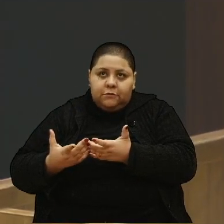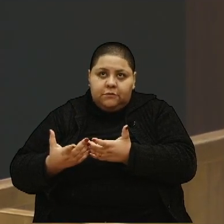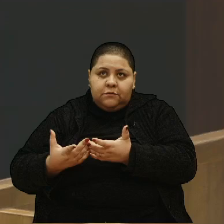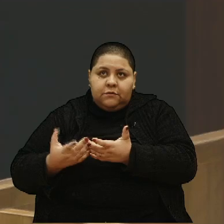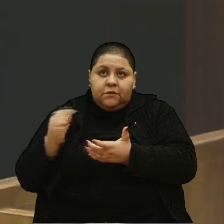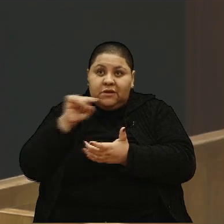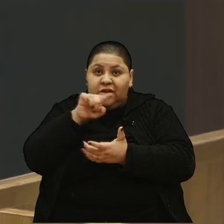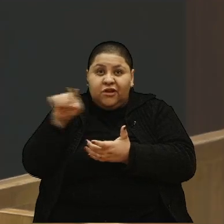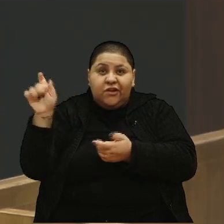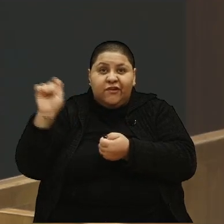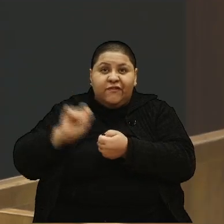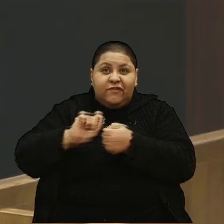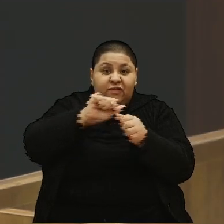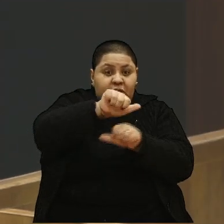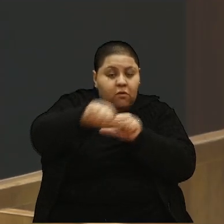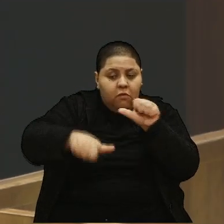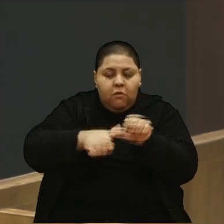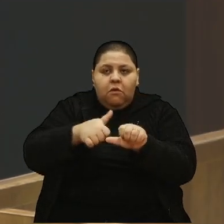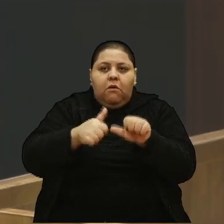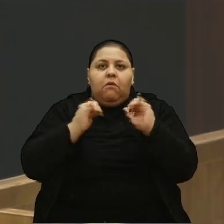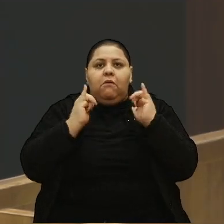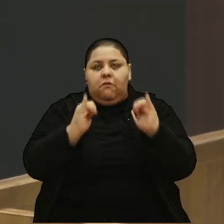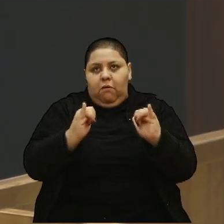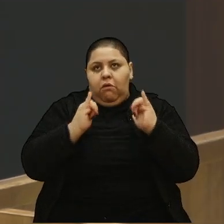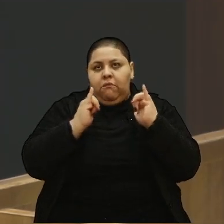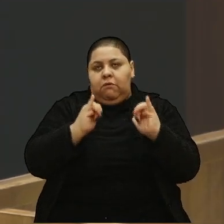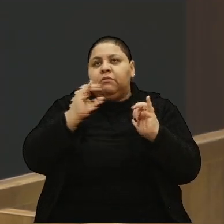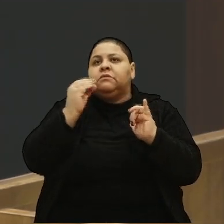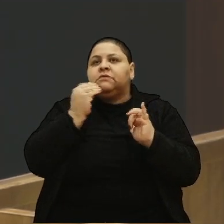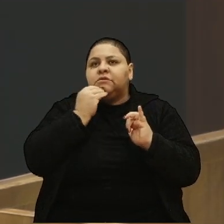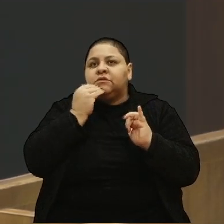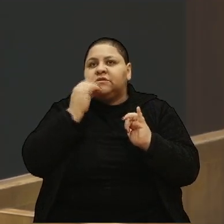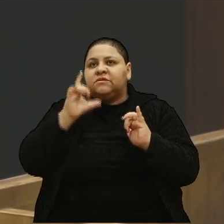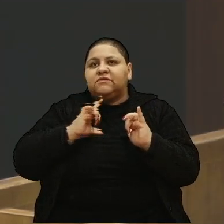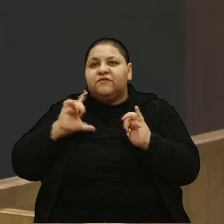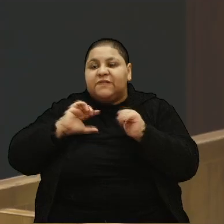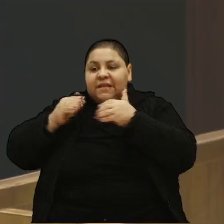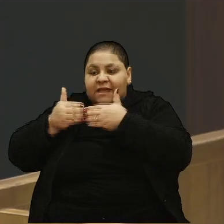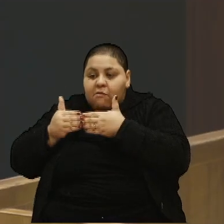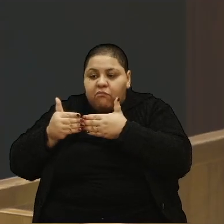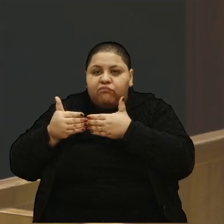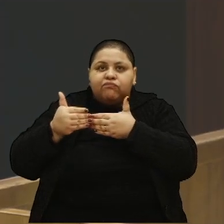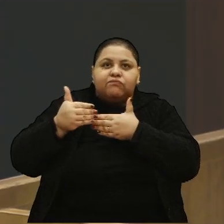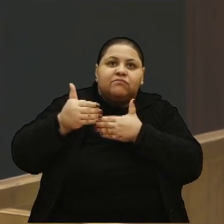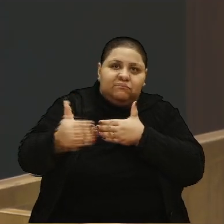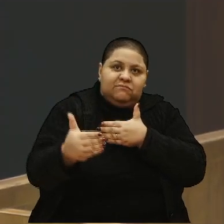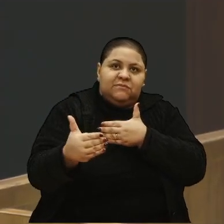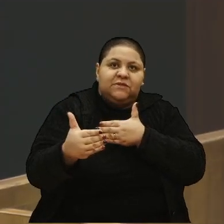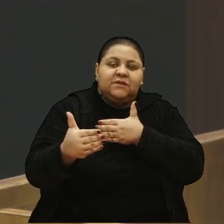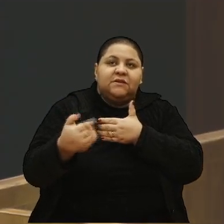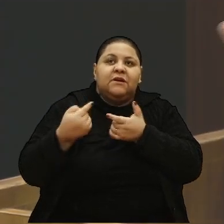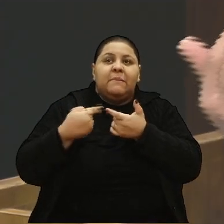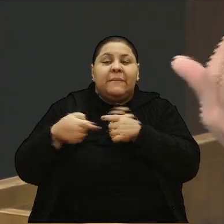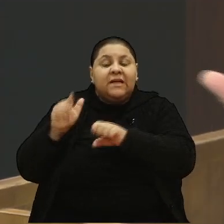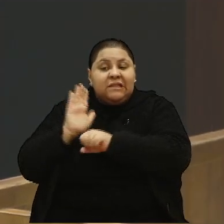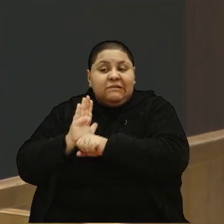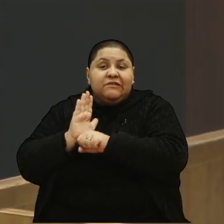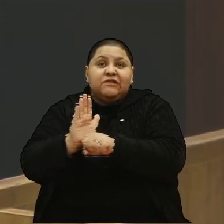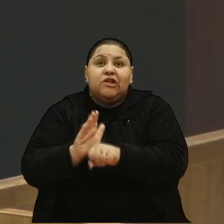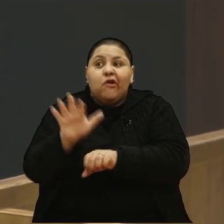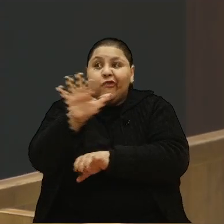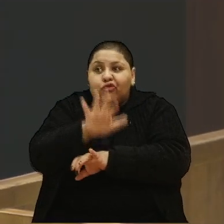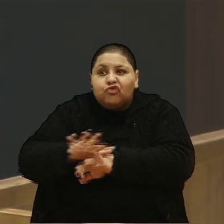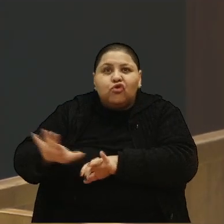Quando você faz uma mudança no trânsito, com certeza alguém vai ter que andar um pouco a mais, mas vai beneficiar o